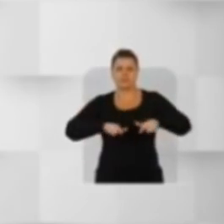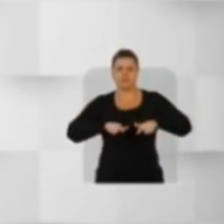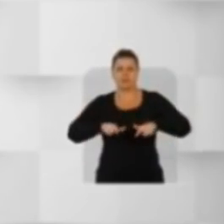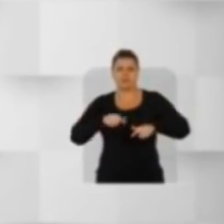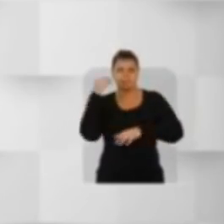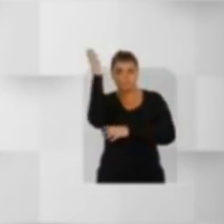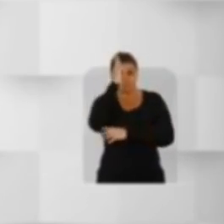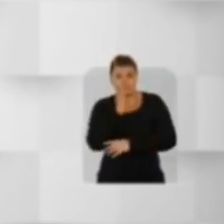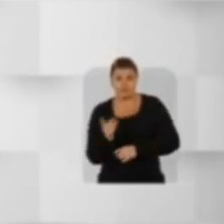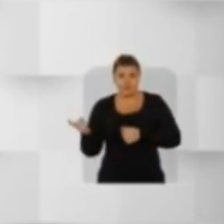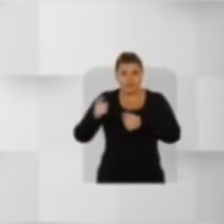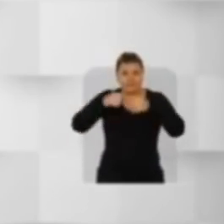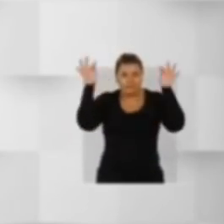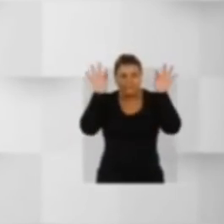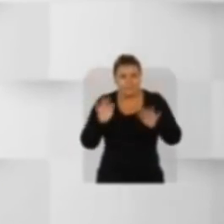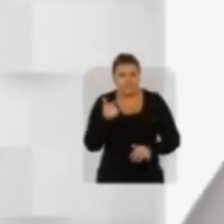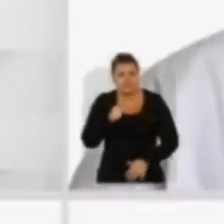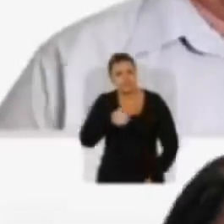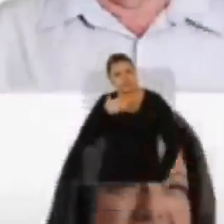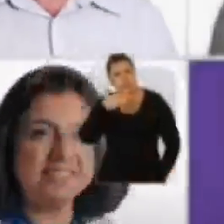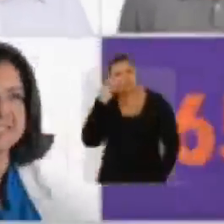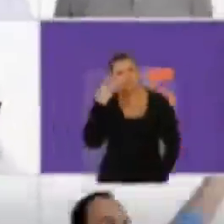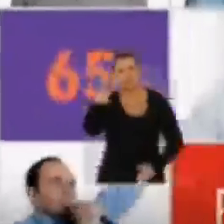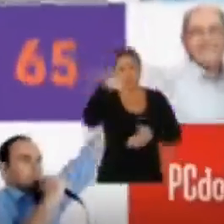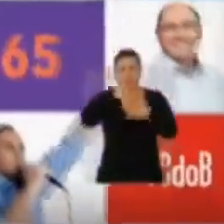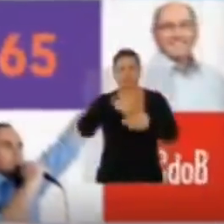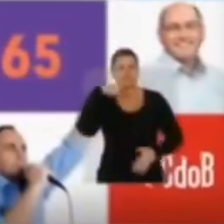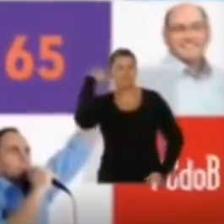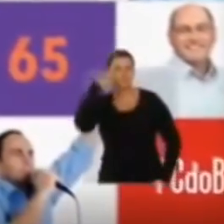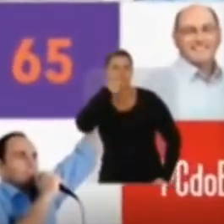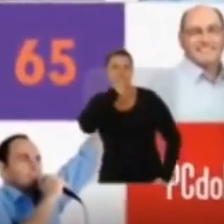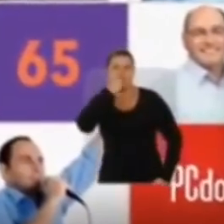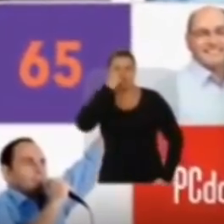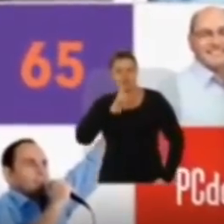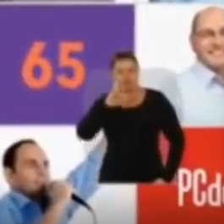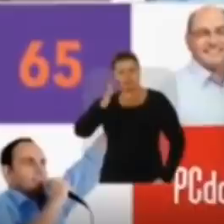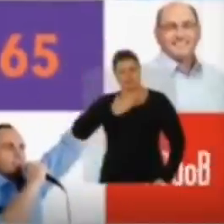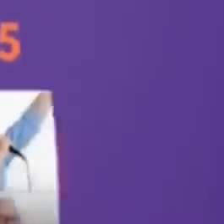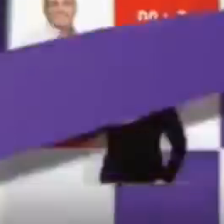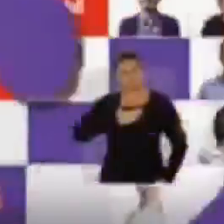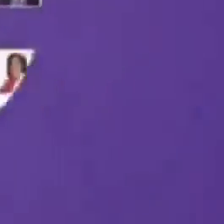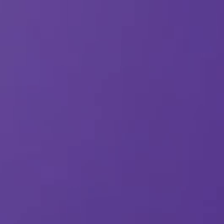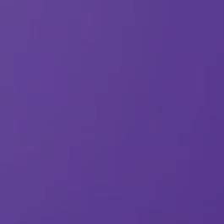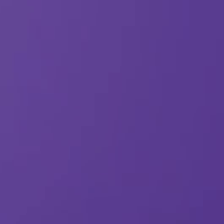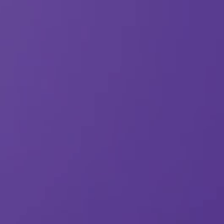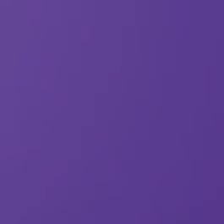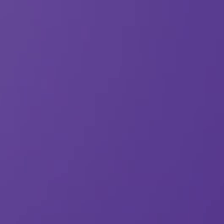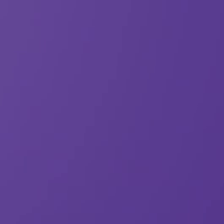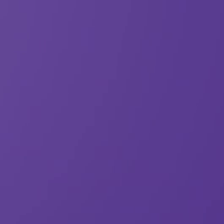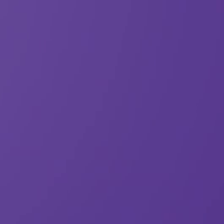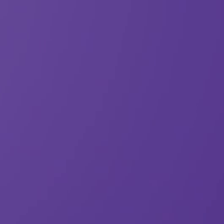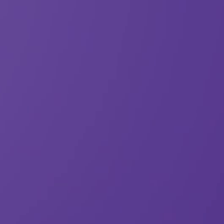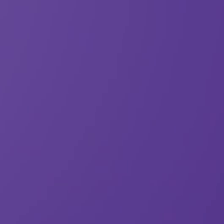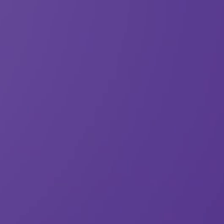trabalhadores. Para o Brasil ser feliz de novo, eu peço teu voto nas deputadas e deputados que me representam. Vote 65.